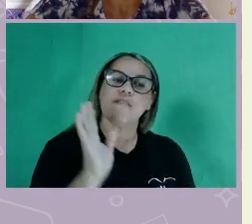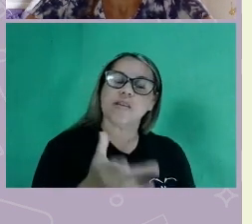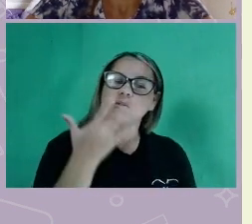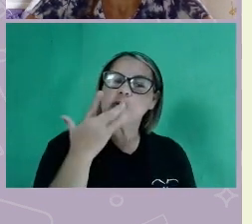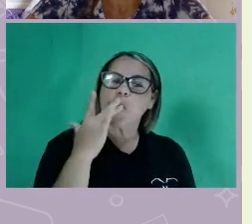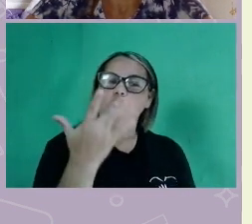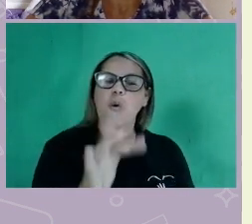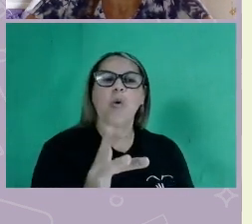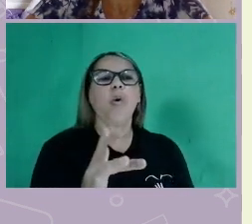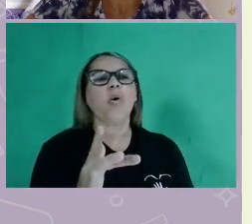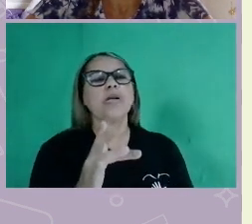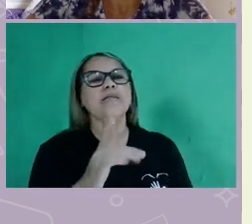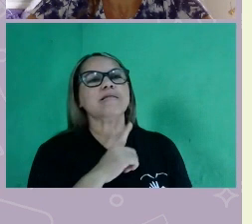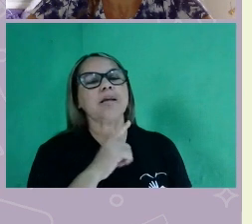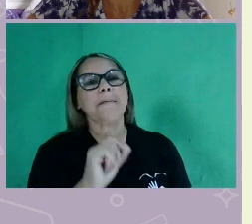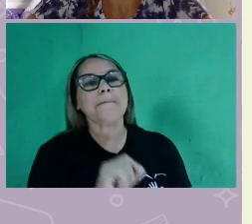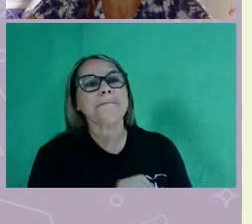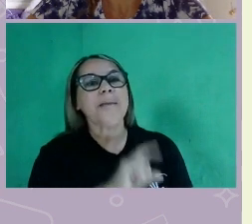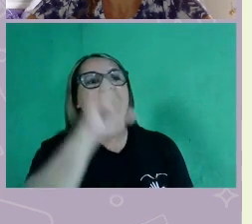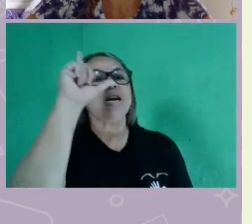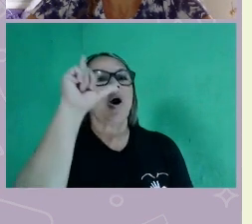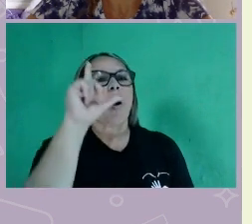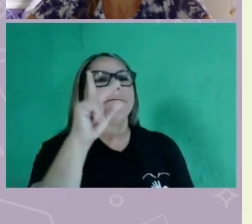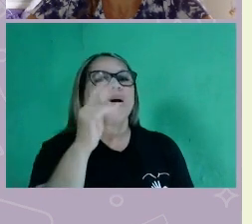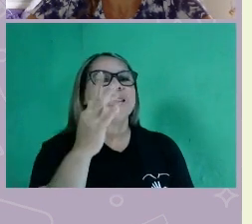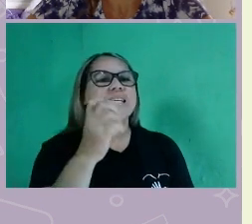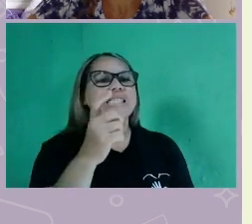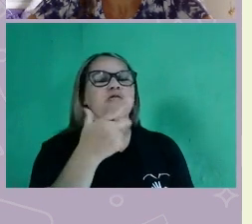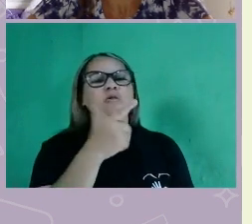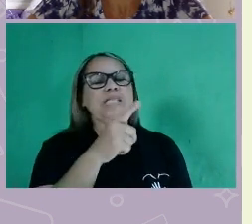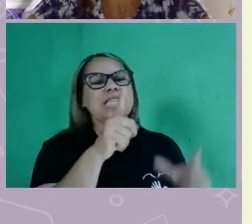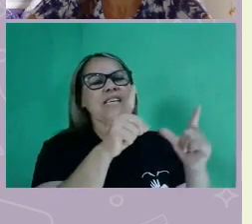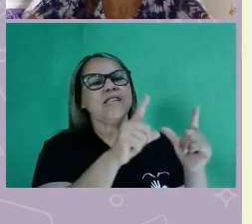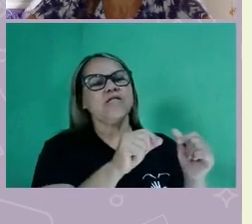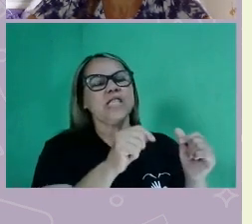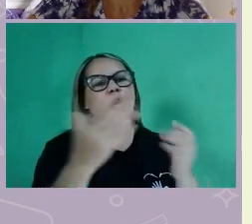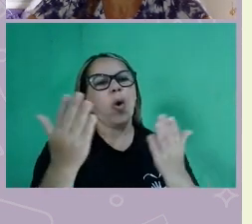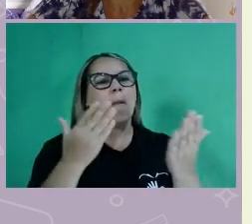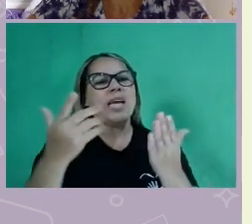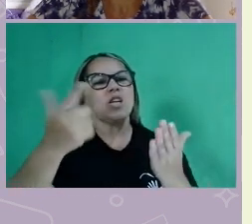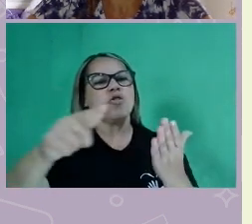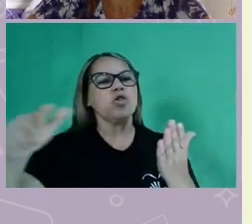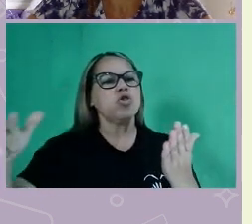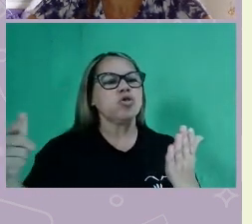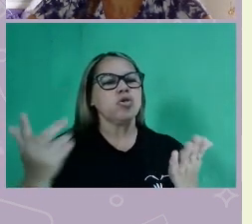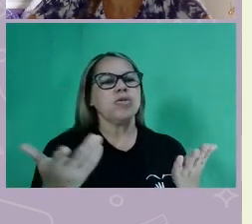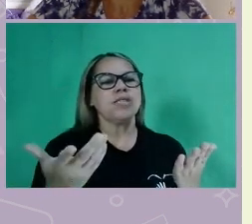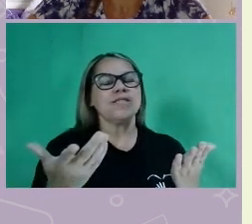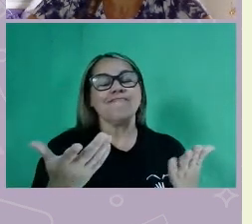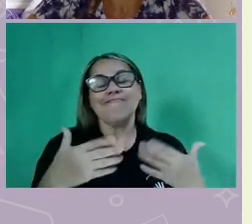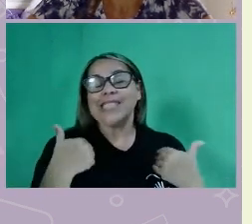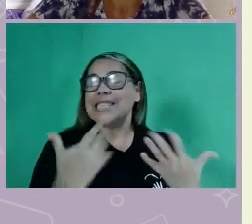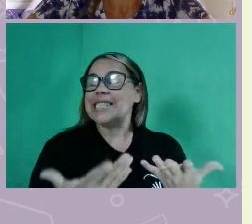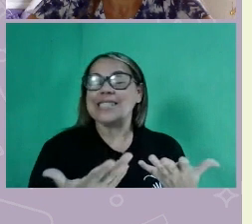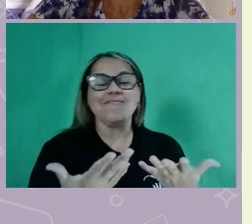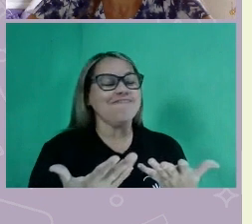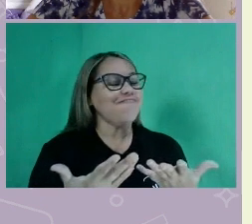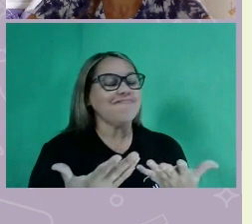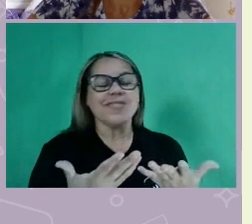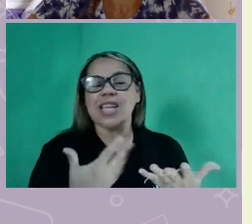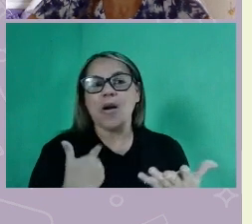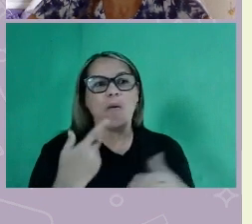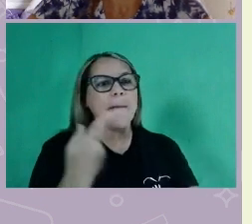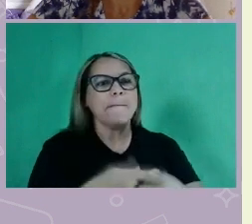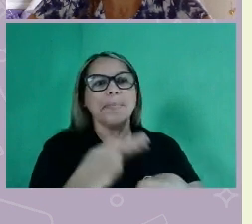ouro ele tem o maior potencial de redução quando comparado com os outros então de forma alguma né a